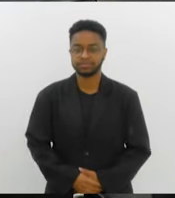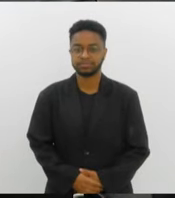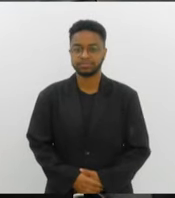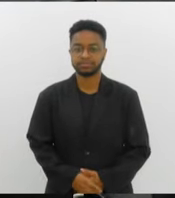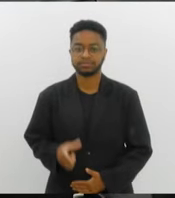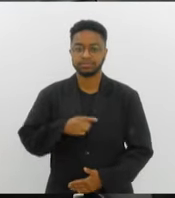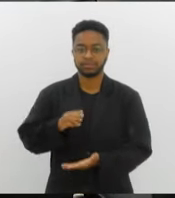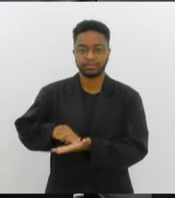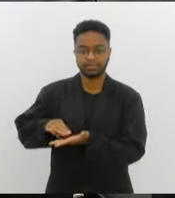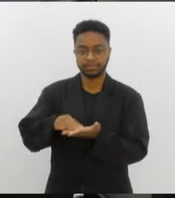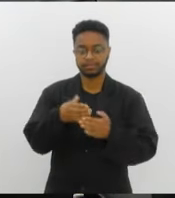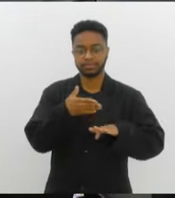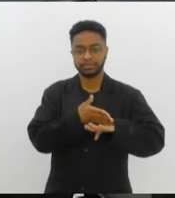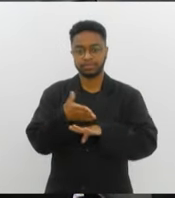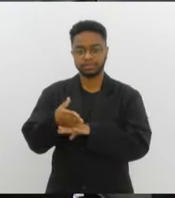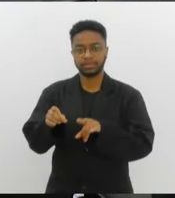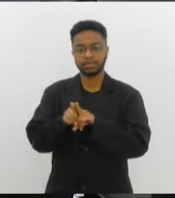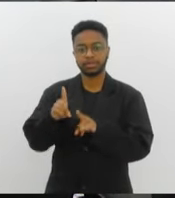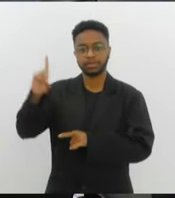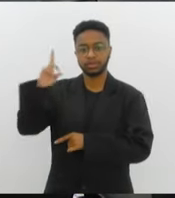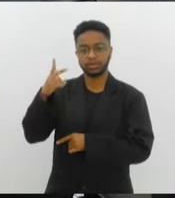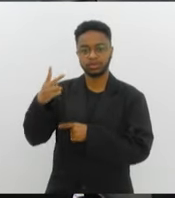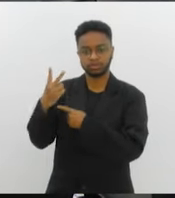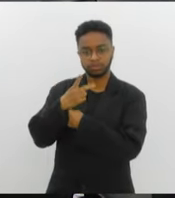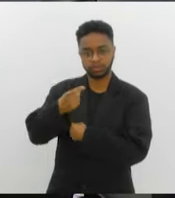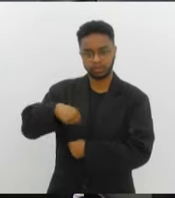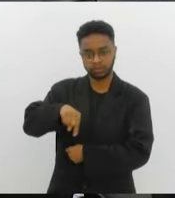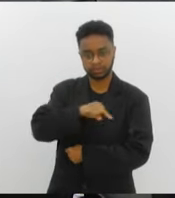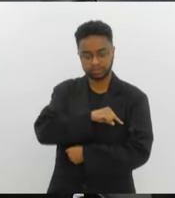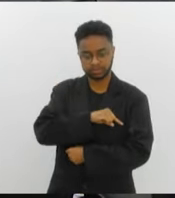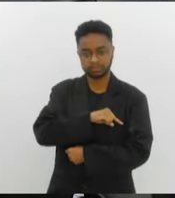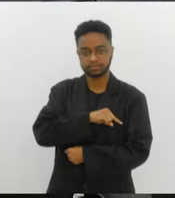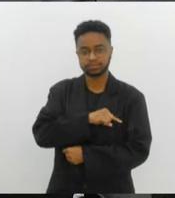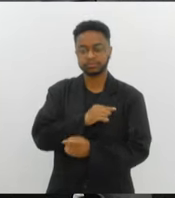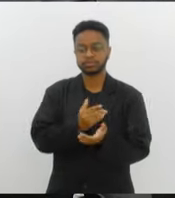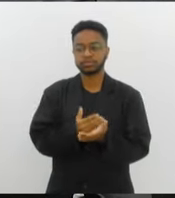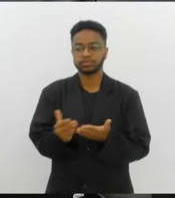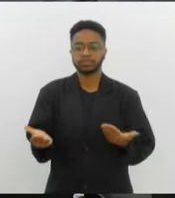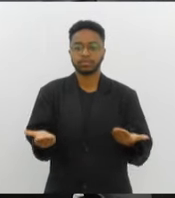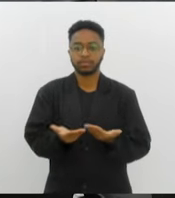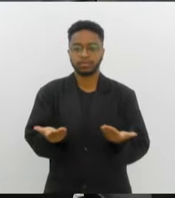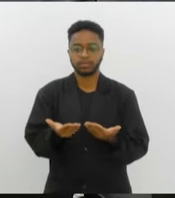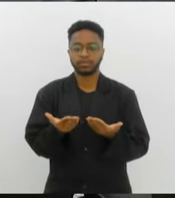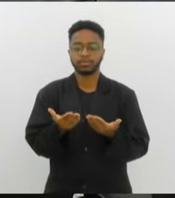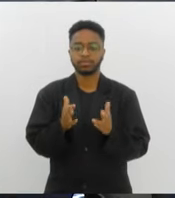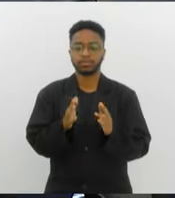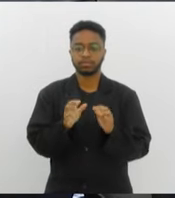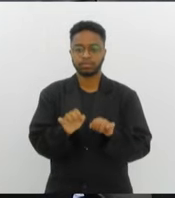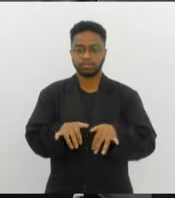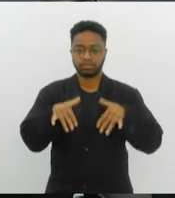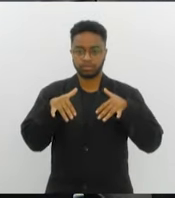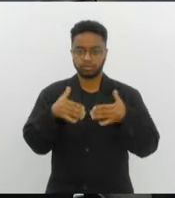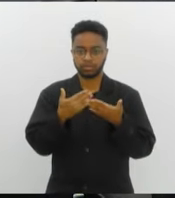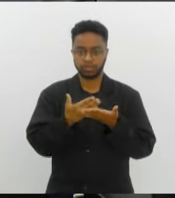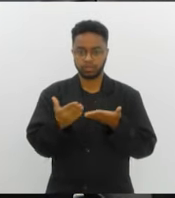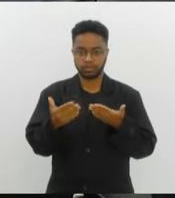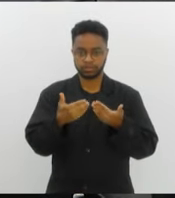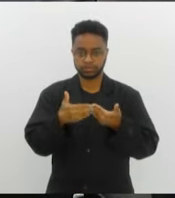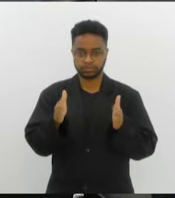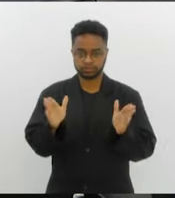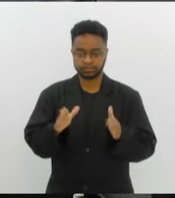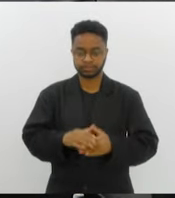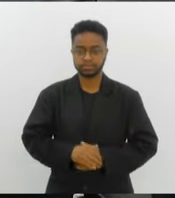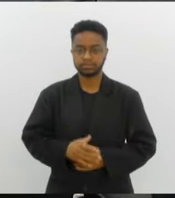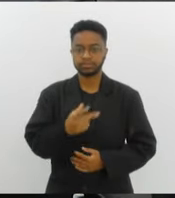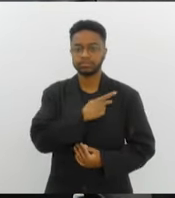Havendo nome legal e sobre a proteção de Deus, iniciamos o nosso trabalho. Está aberta a sessão.